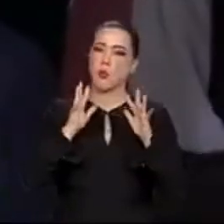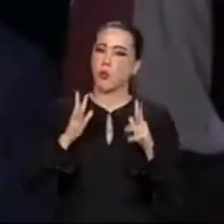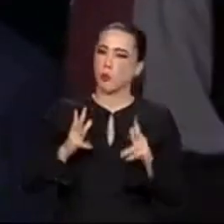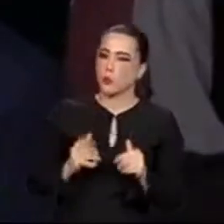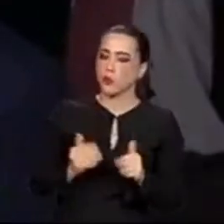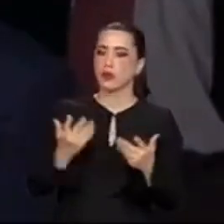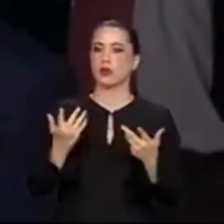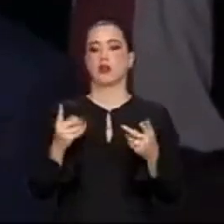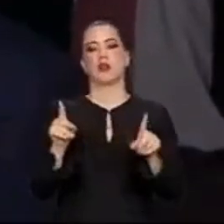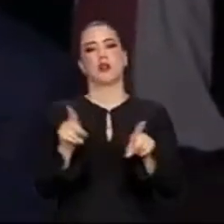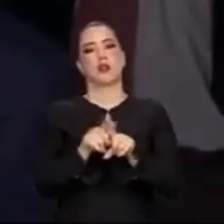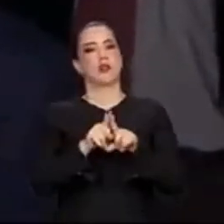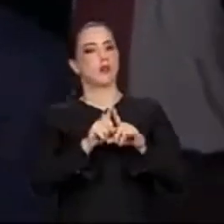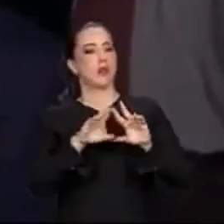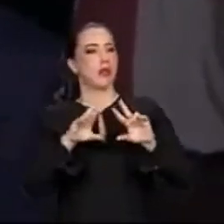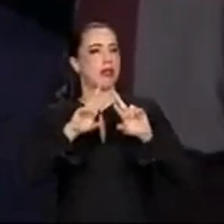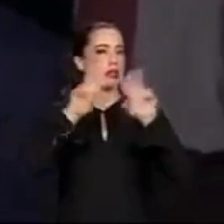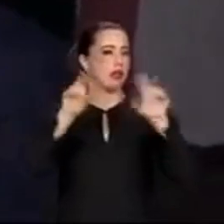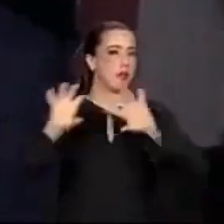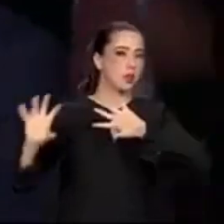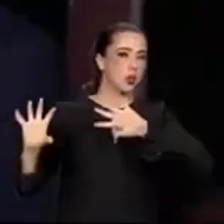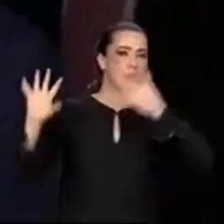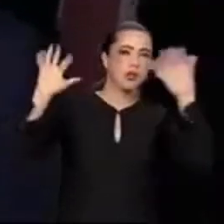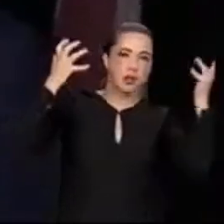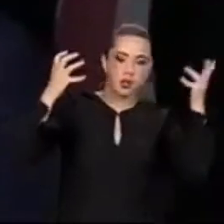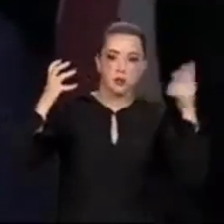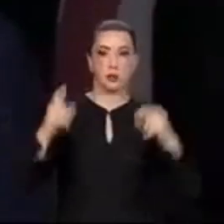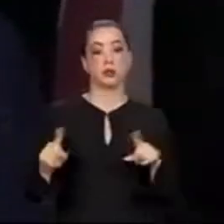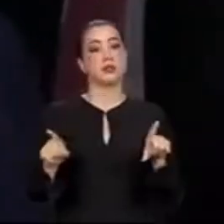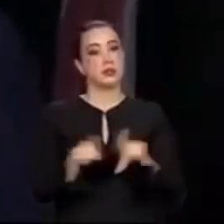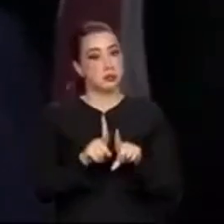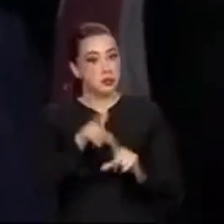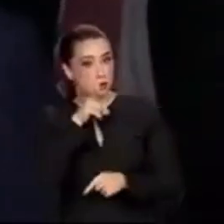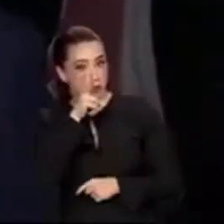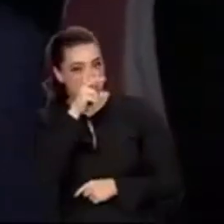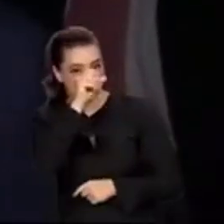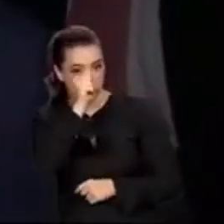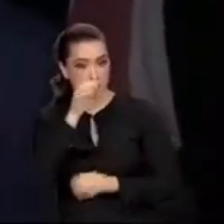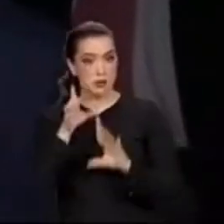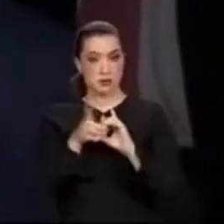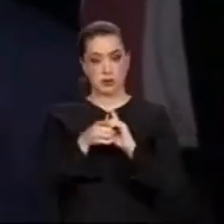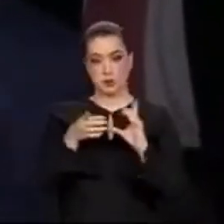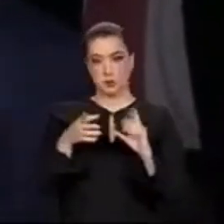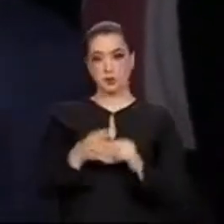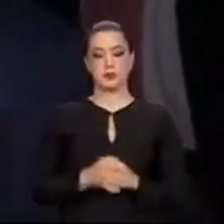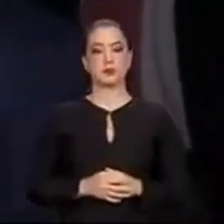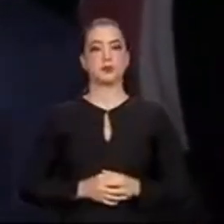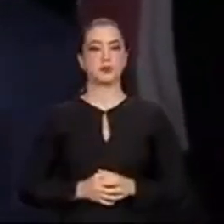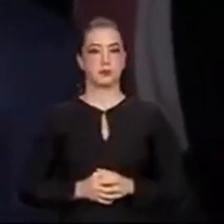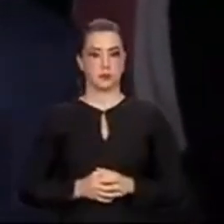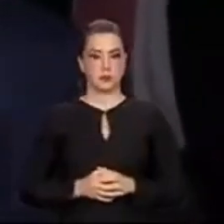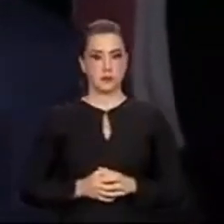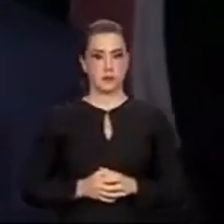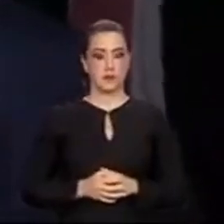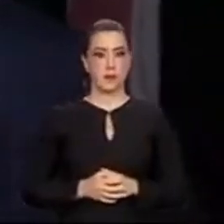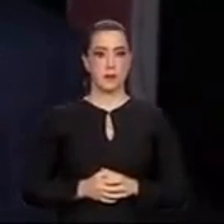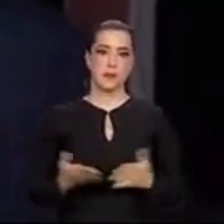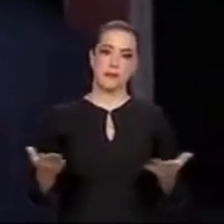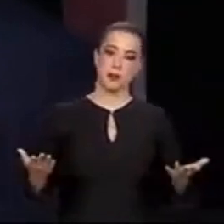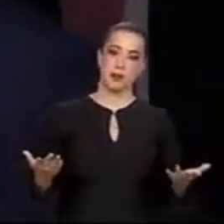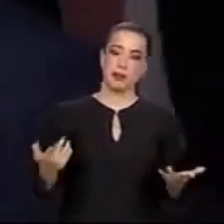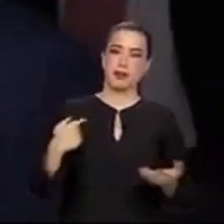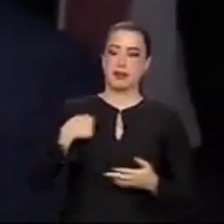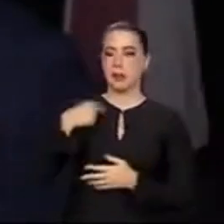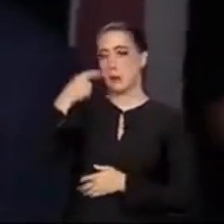a questão climática sobretudo e do fortalecimento da Democracia eu penso que